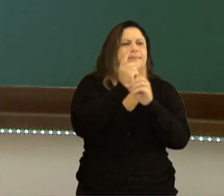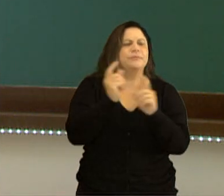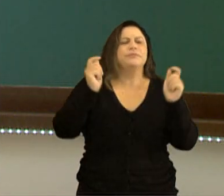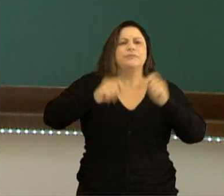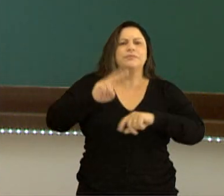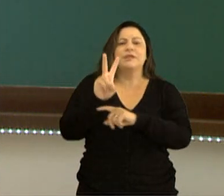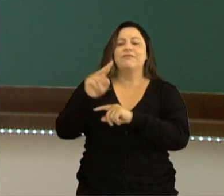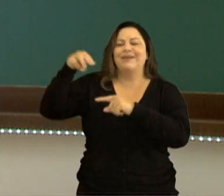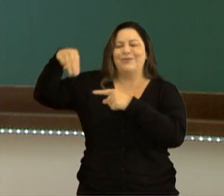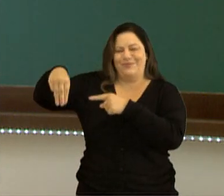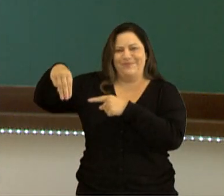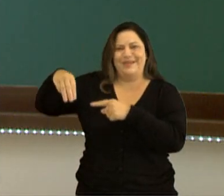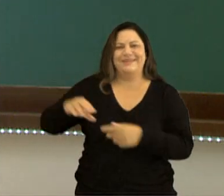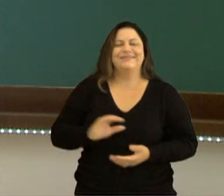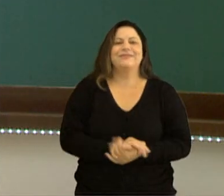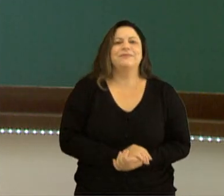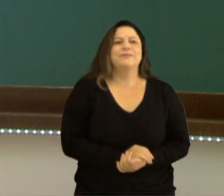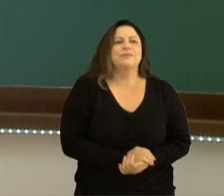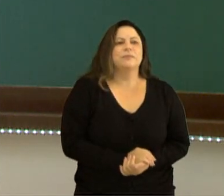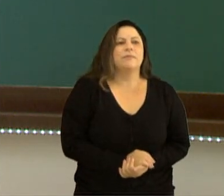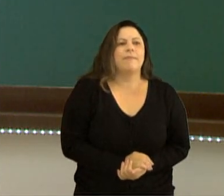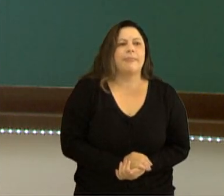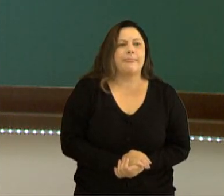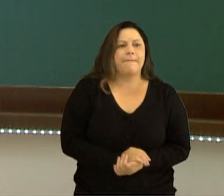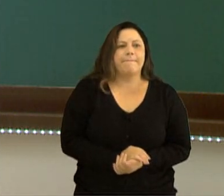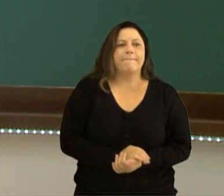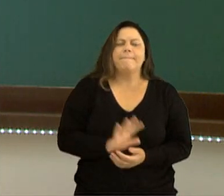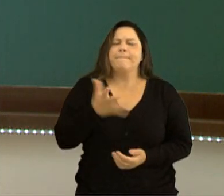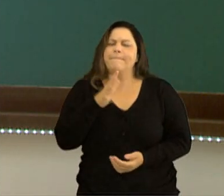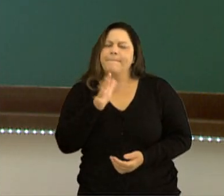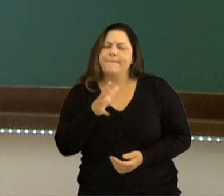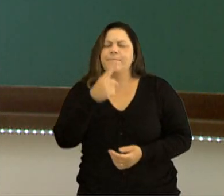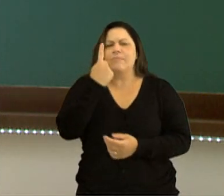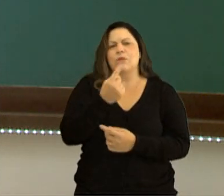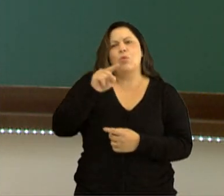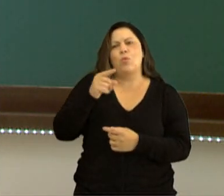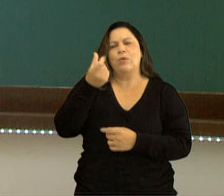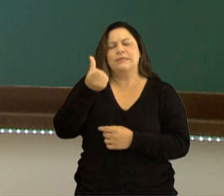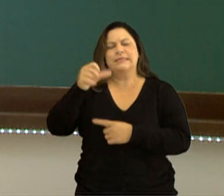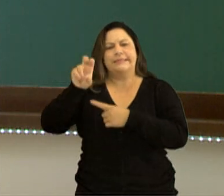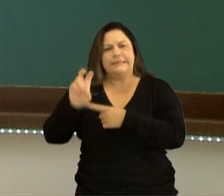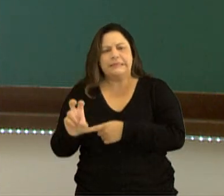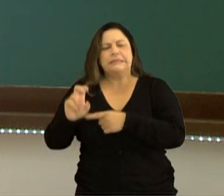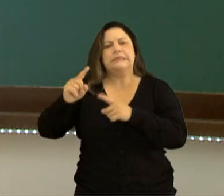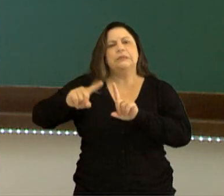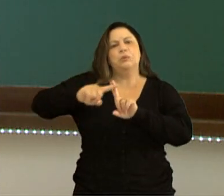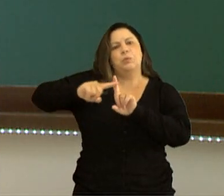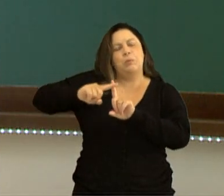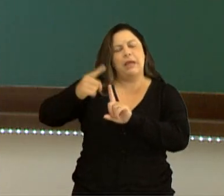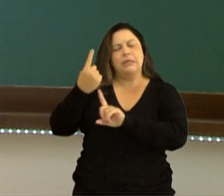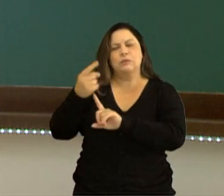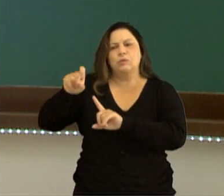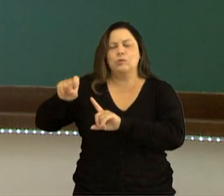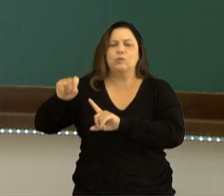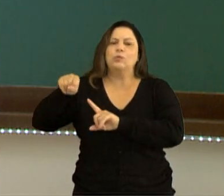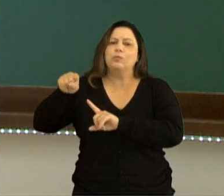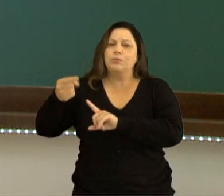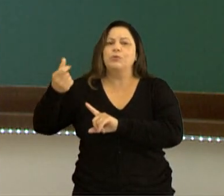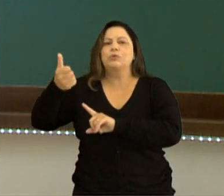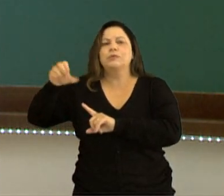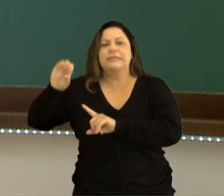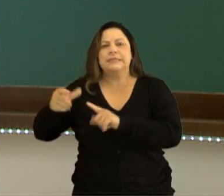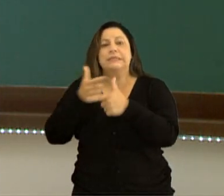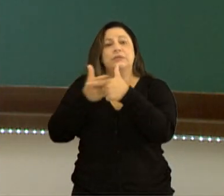chama de valor médio, né? Por exemplo, 1,65 m mais 1,60 m dividido por 2, que vai ser o valor